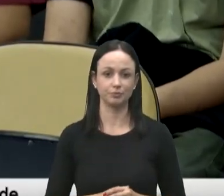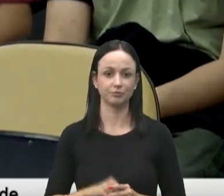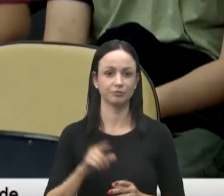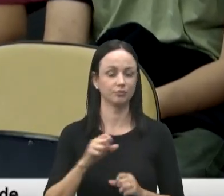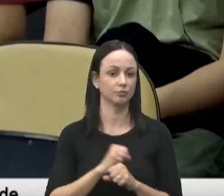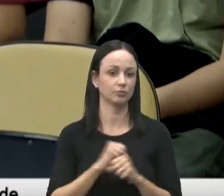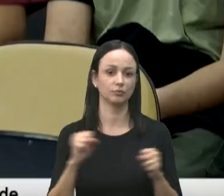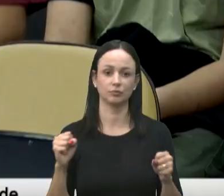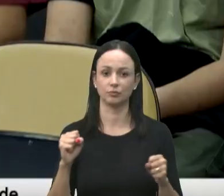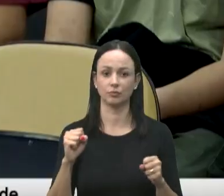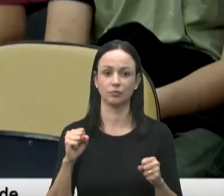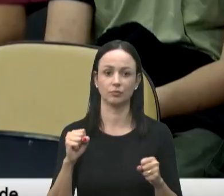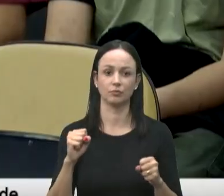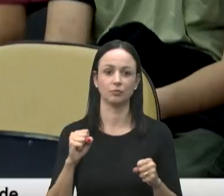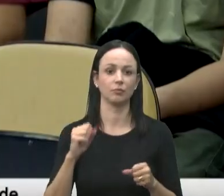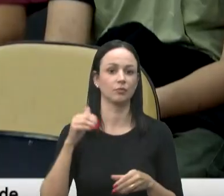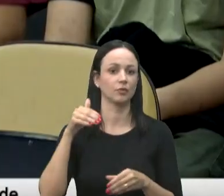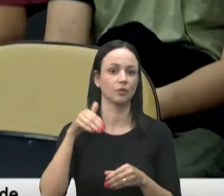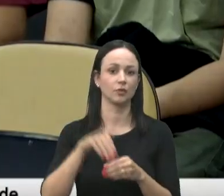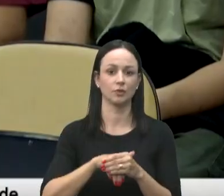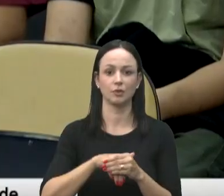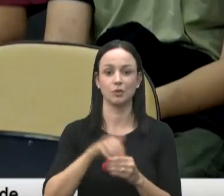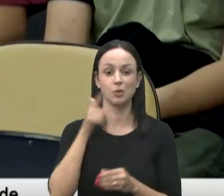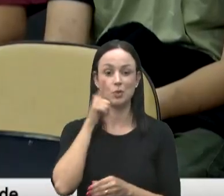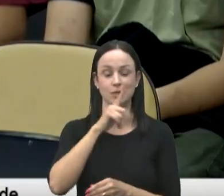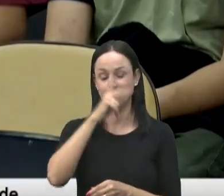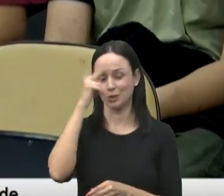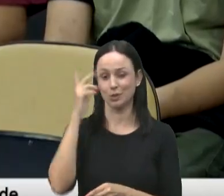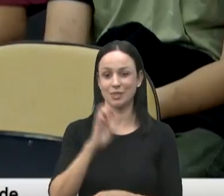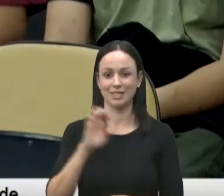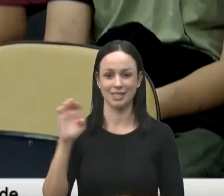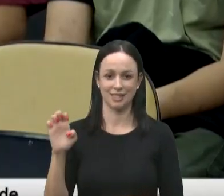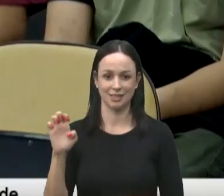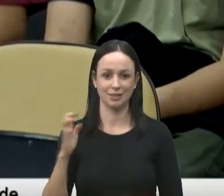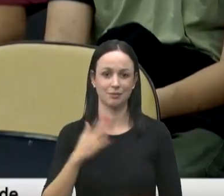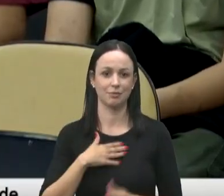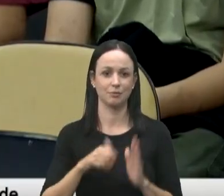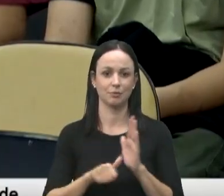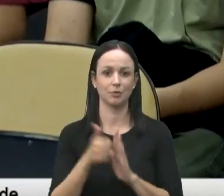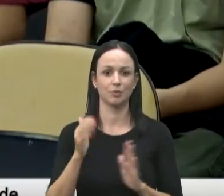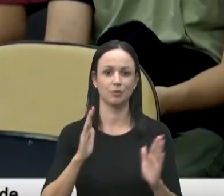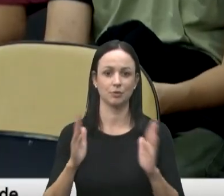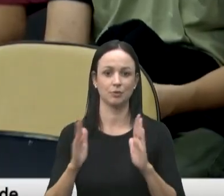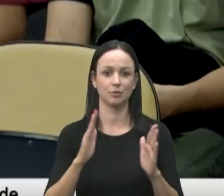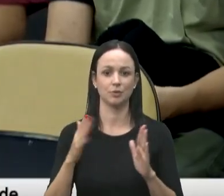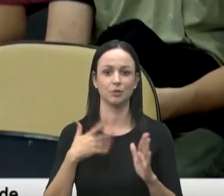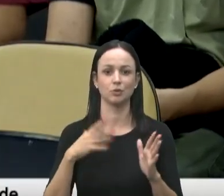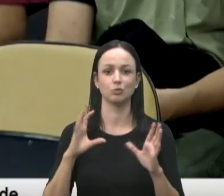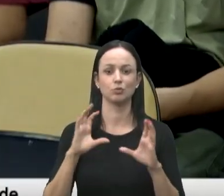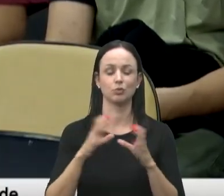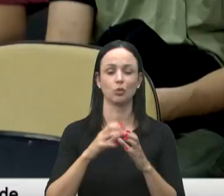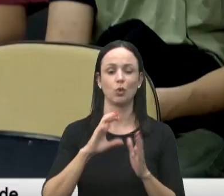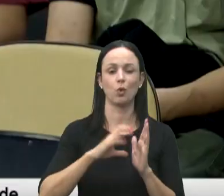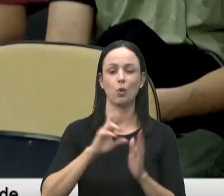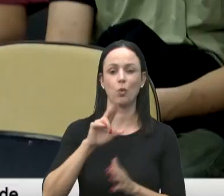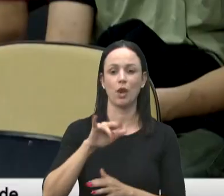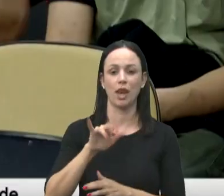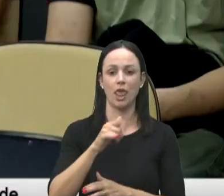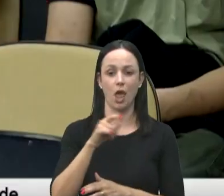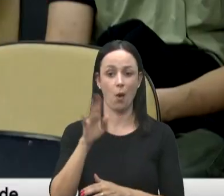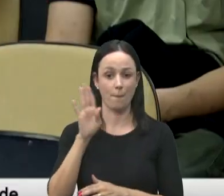impossível eleger alguém de esquerda, né? O meu primeiro mandato eu era do União Brasil, pois não tinha mesmo